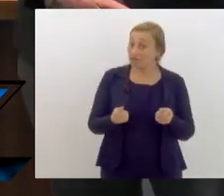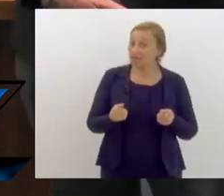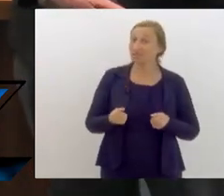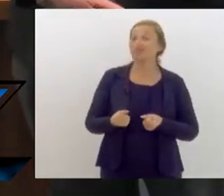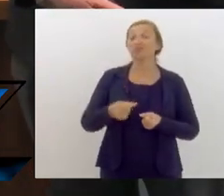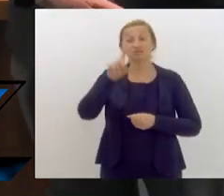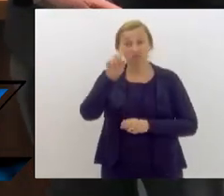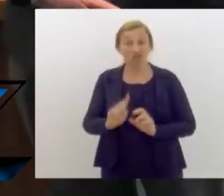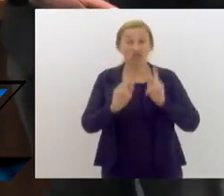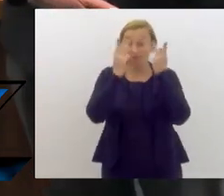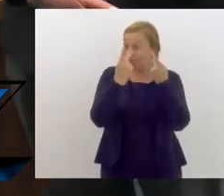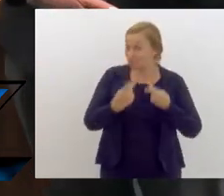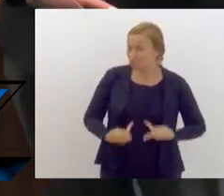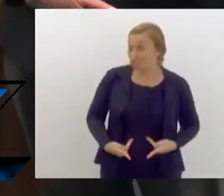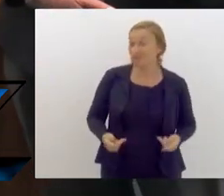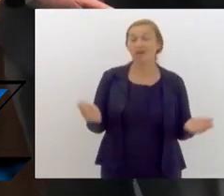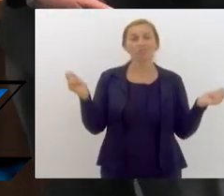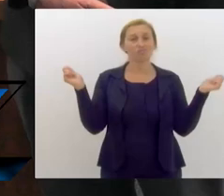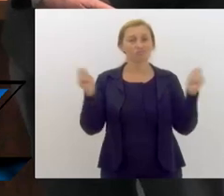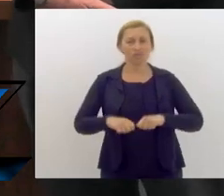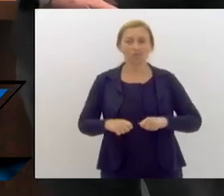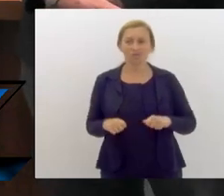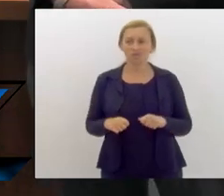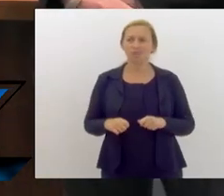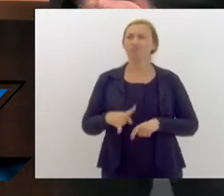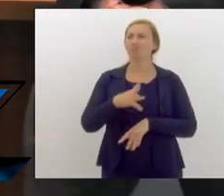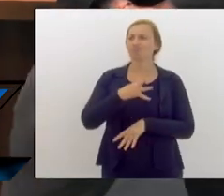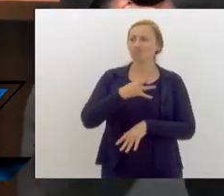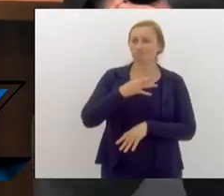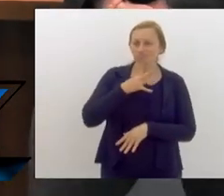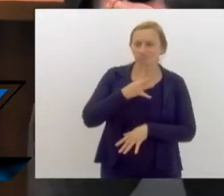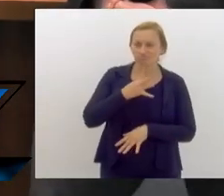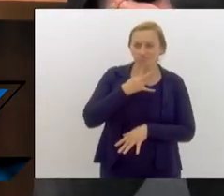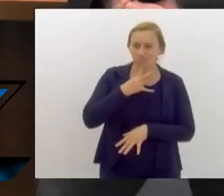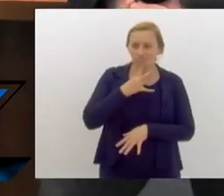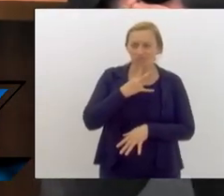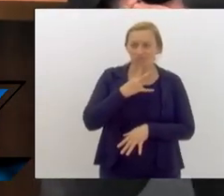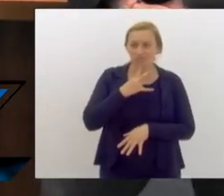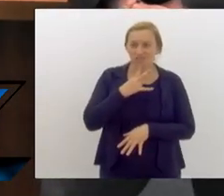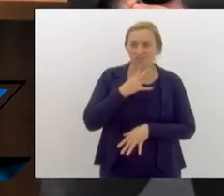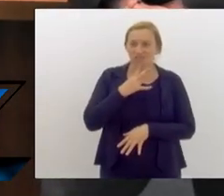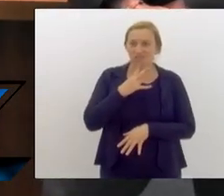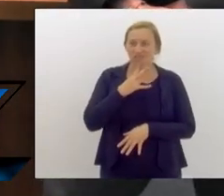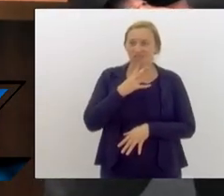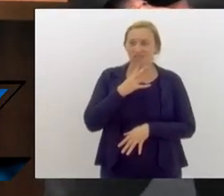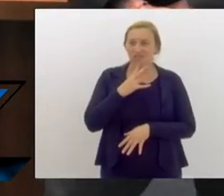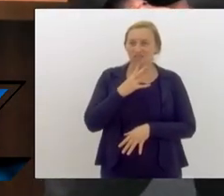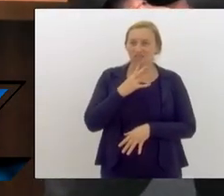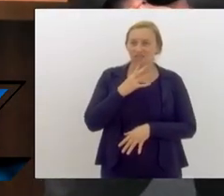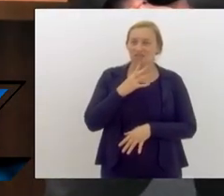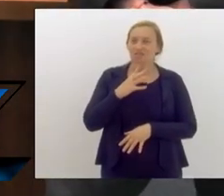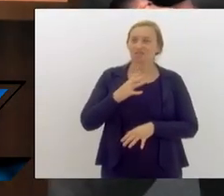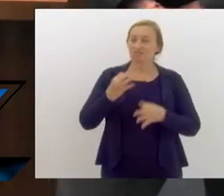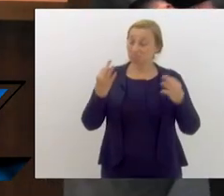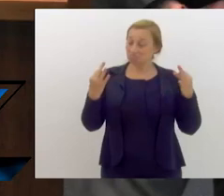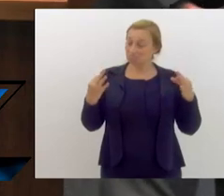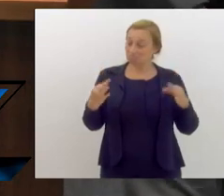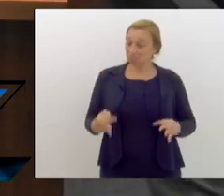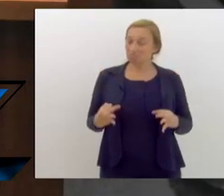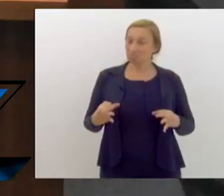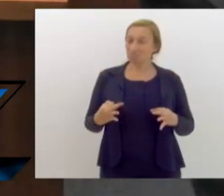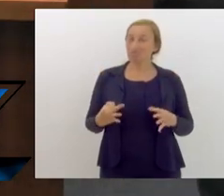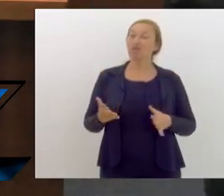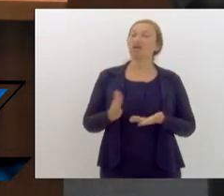os direitos humanos a possibilidade de reconhecer a alteridade e a integridade também das